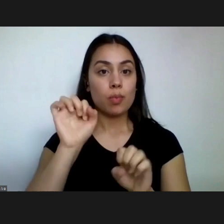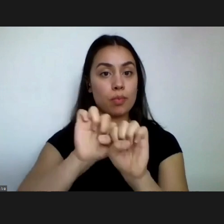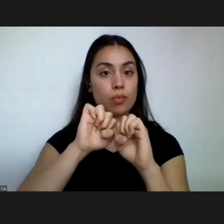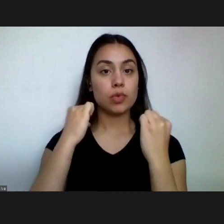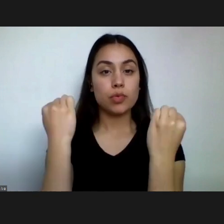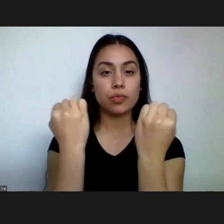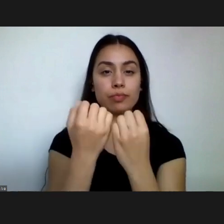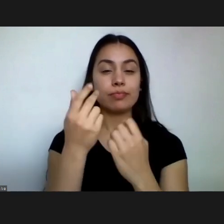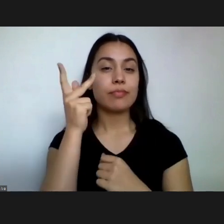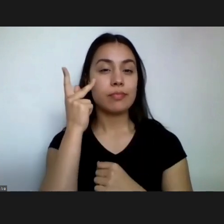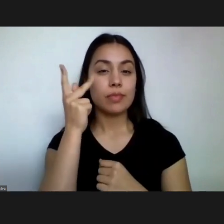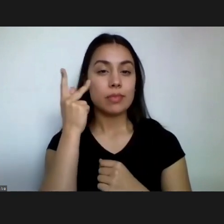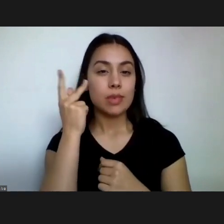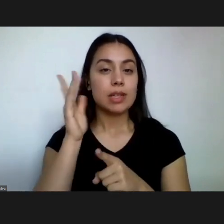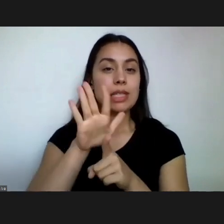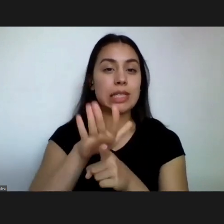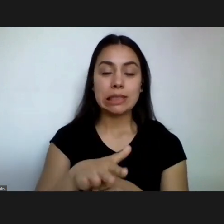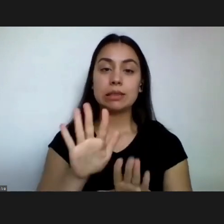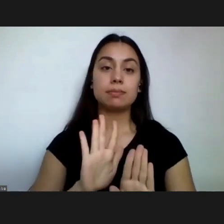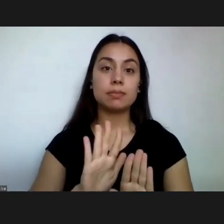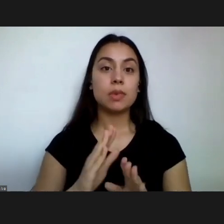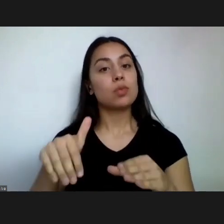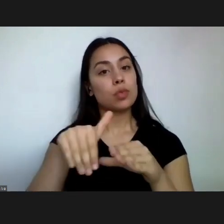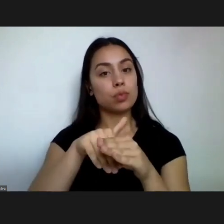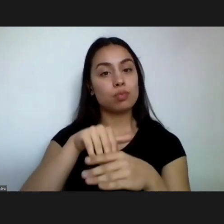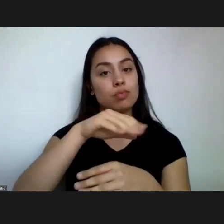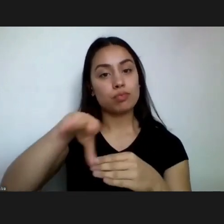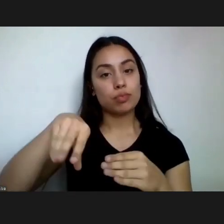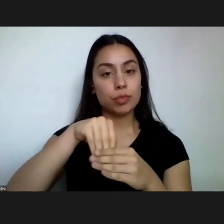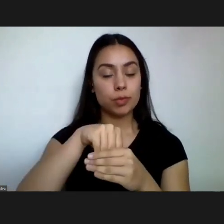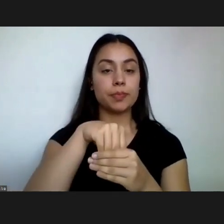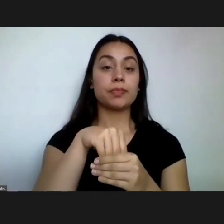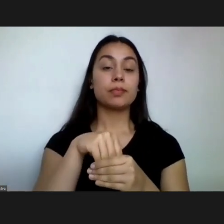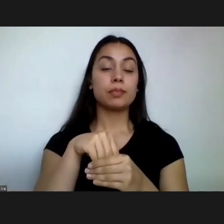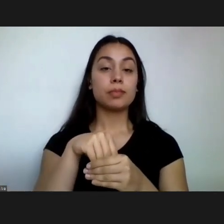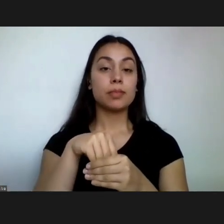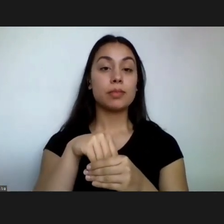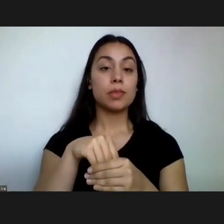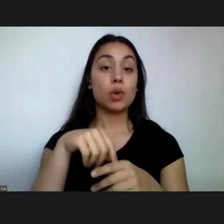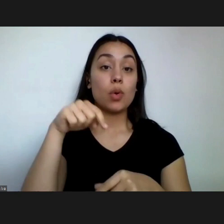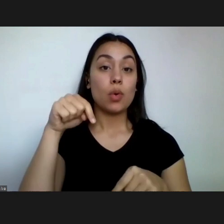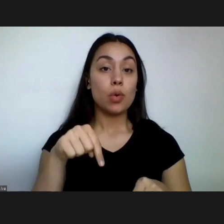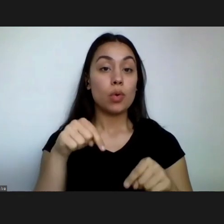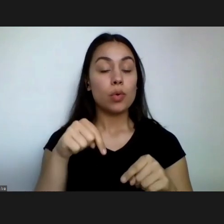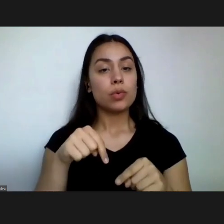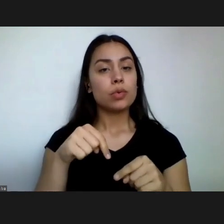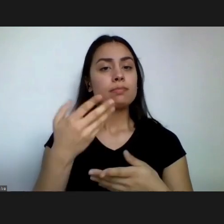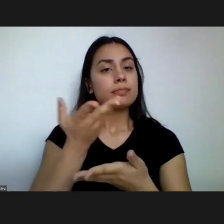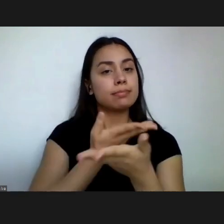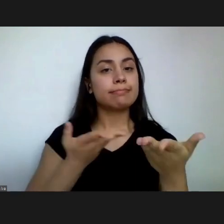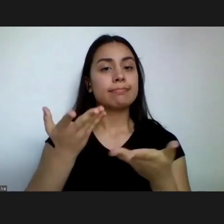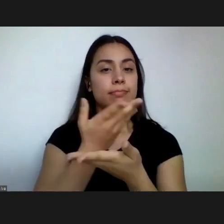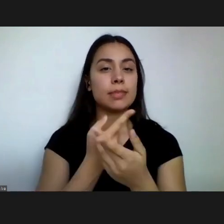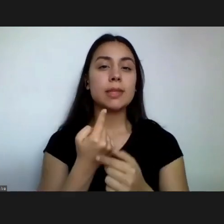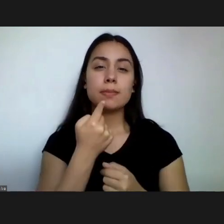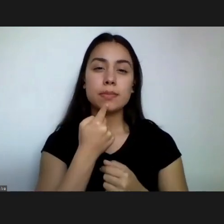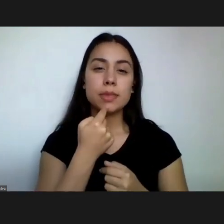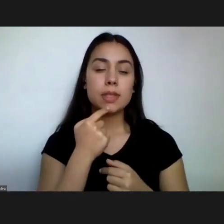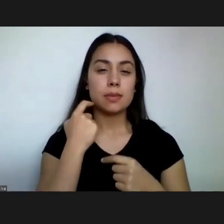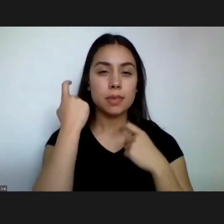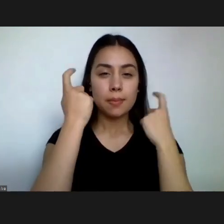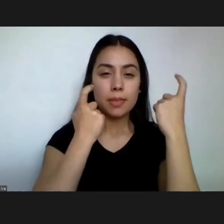não discriminatórias e mais inclusivas. Esta iniciativa pretende ser um espaço de partilha e reflexão sobre